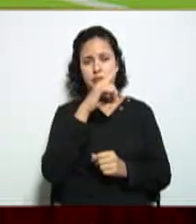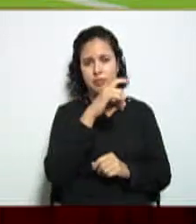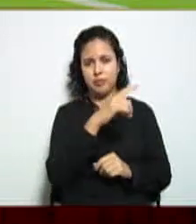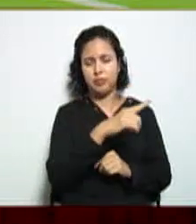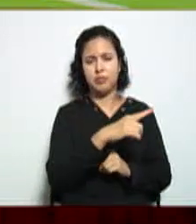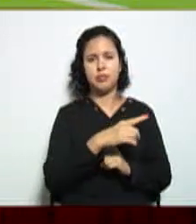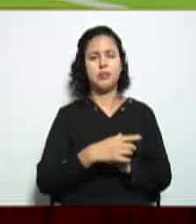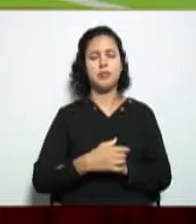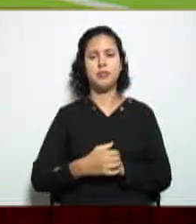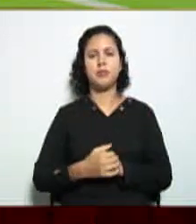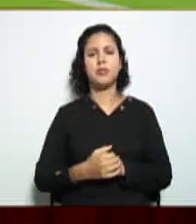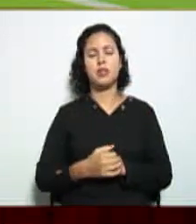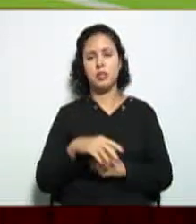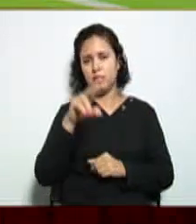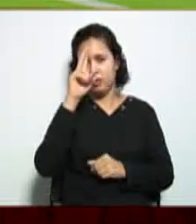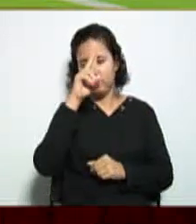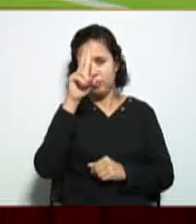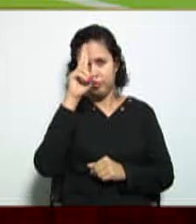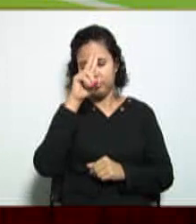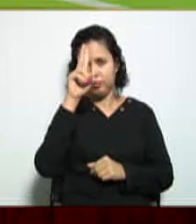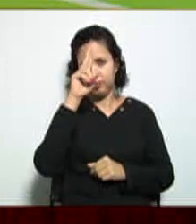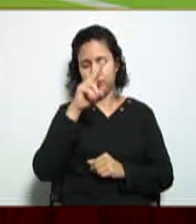gente consiga. Né? Lembrando,